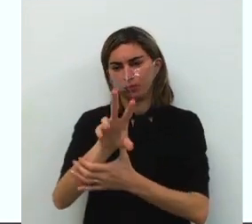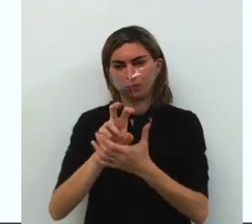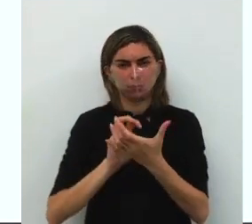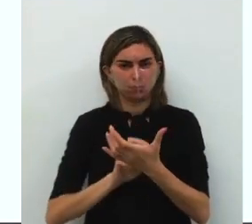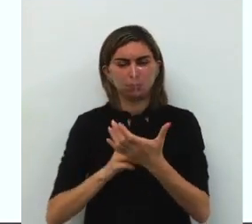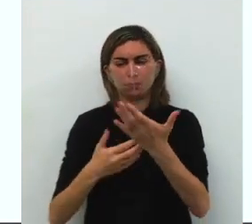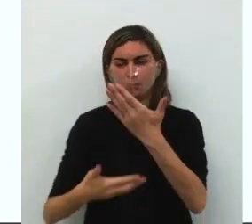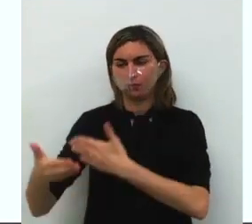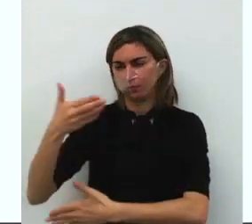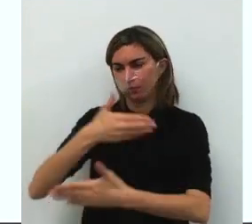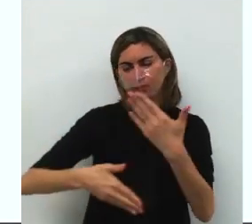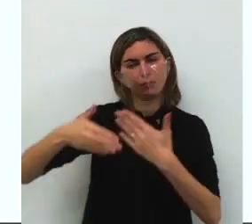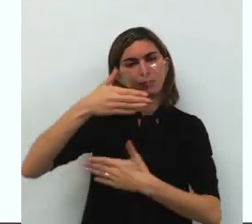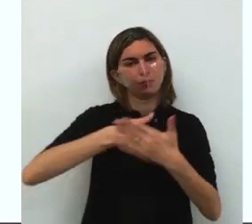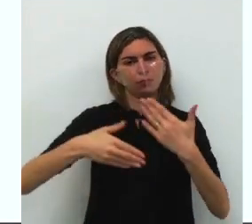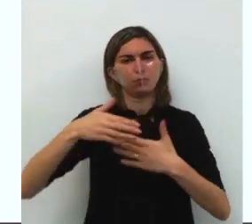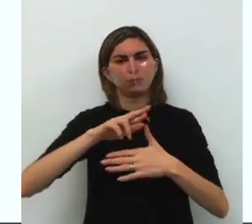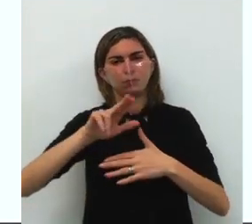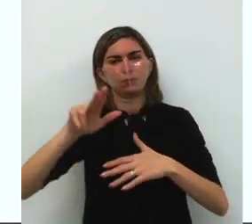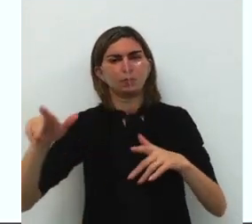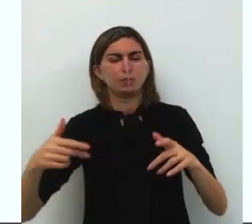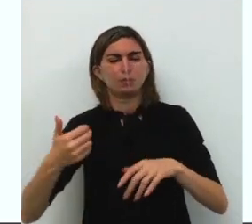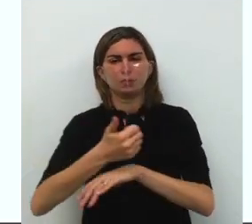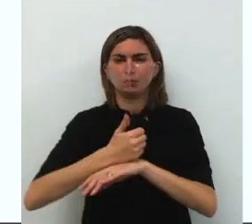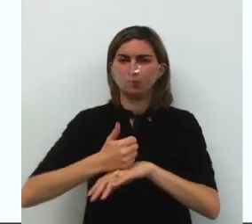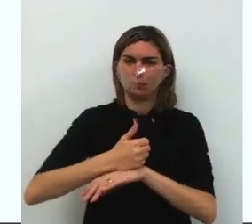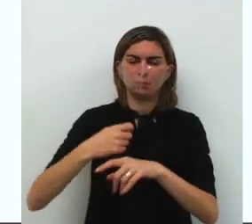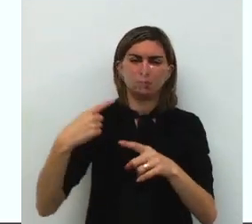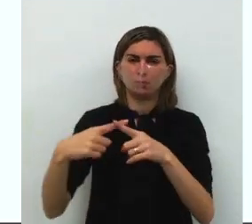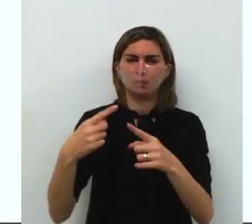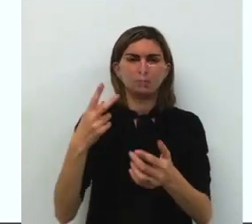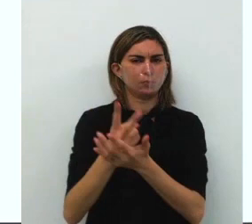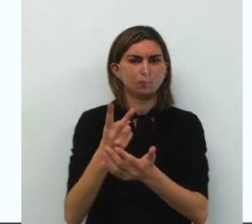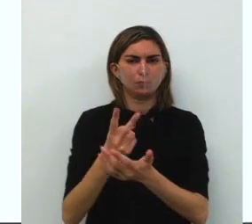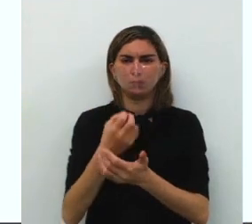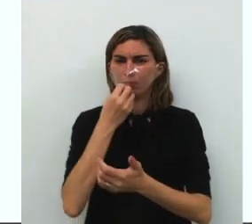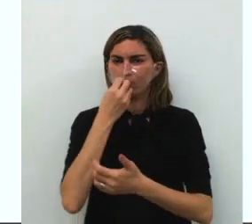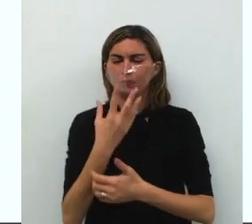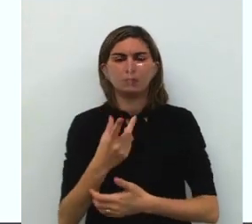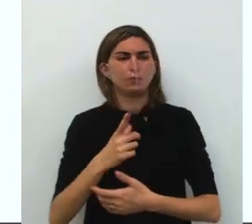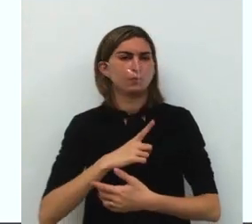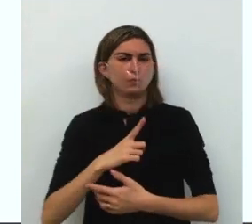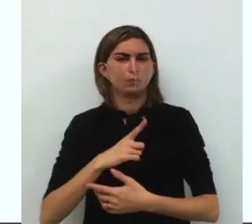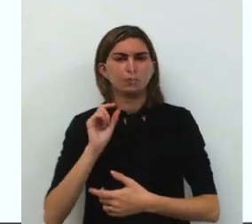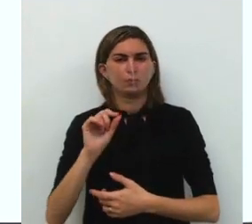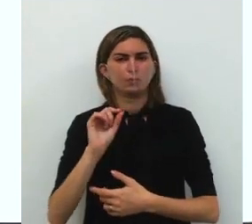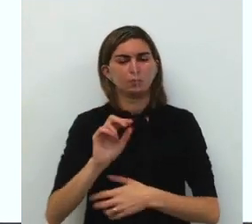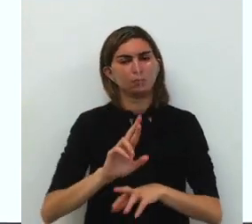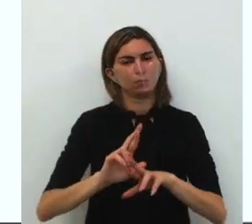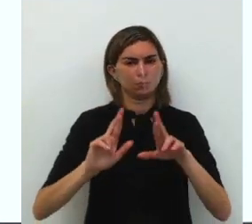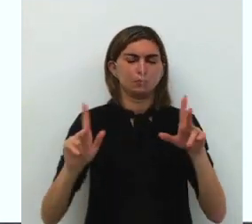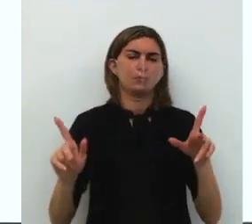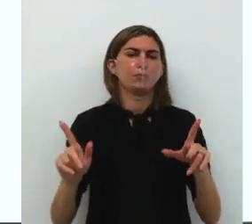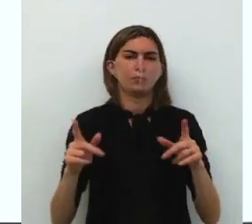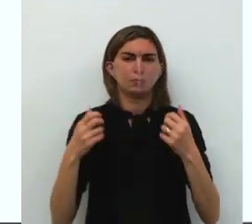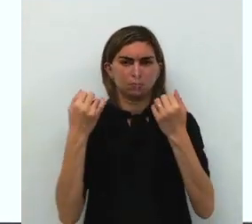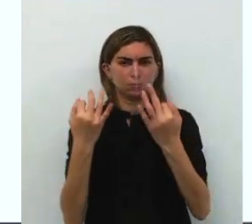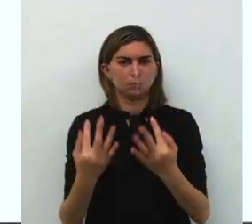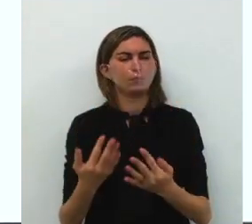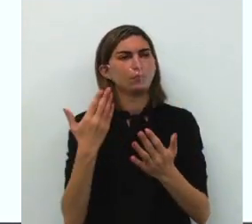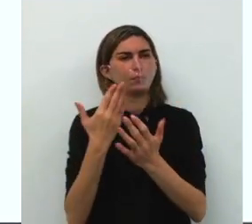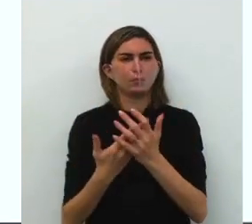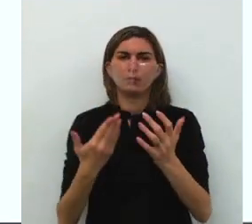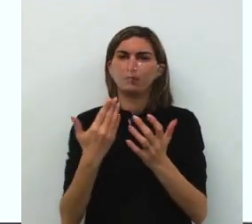e você interage com vários professores, porque é sempre bom a gente ter o quê? Um jeito diferente de explicar